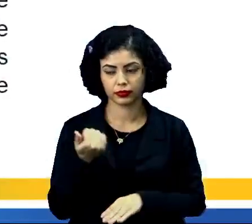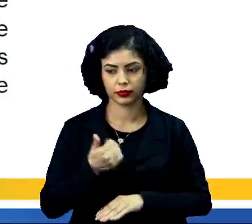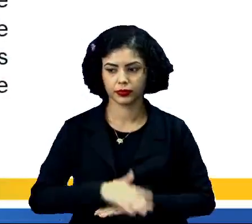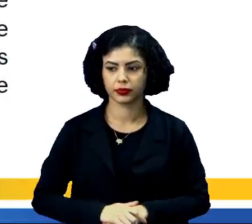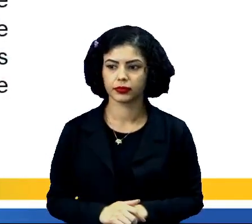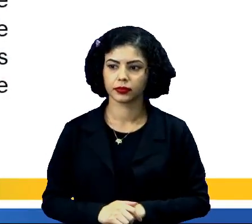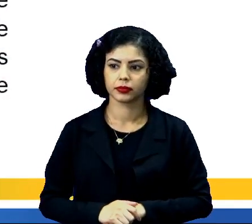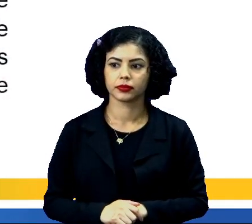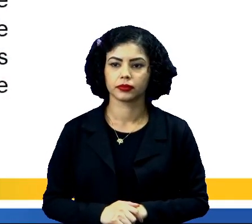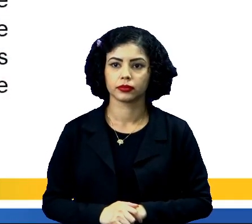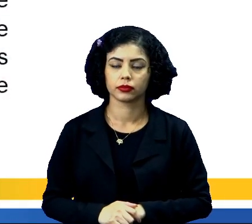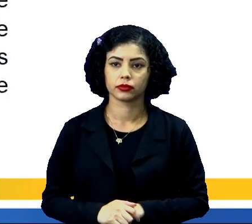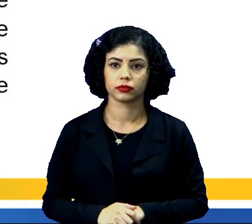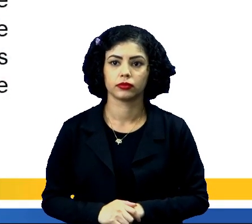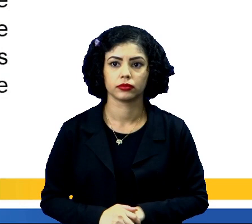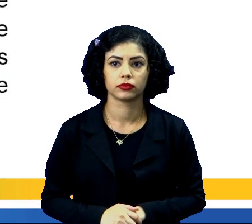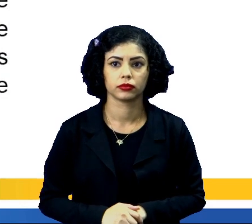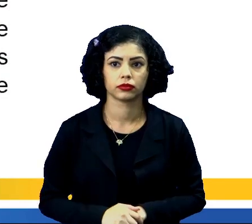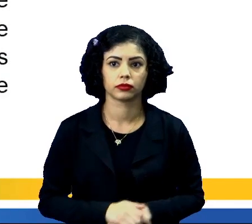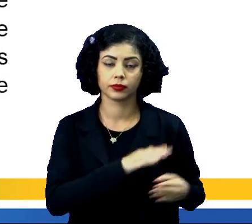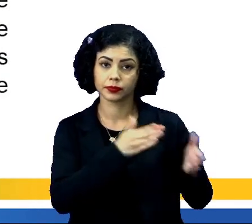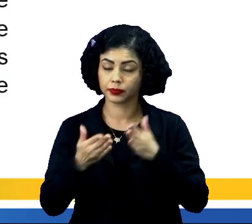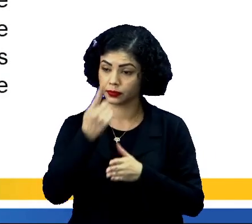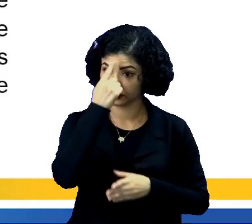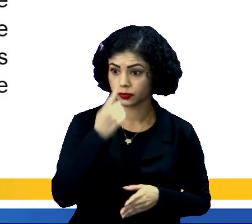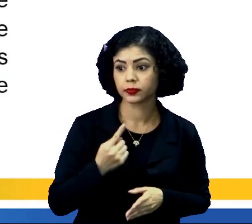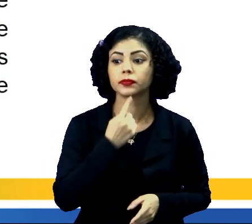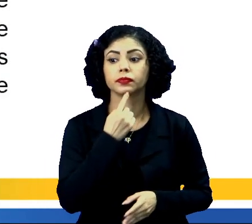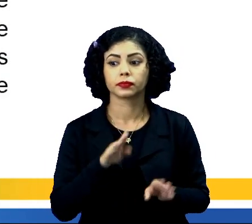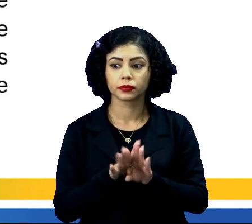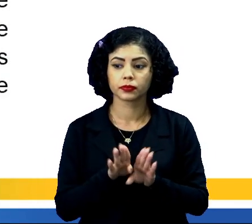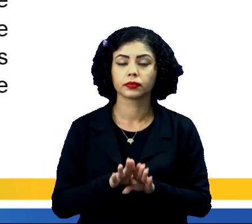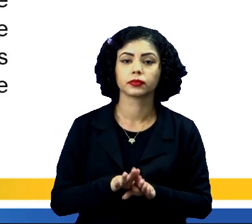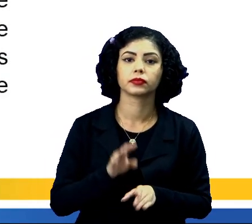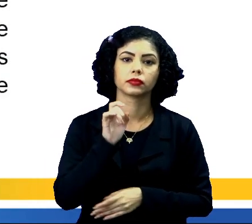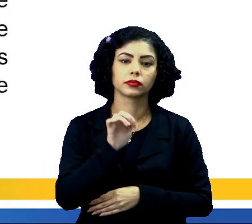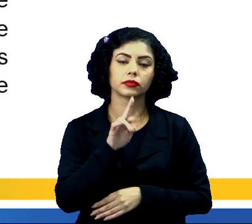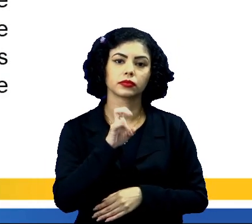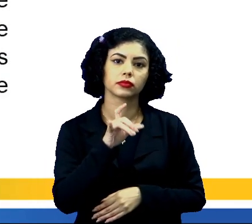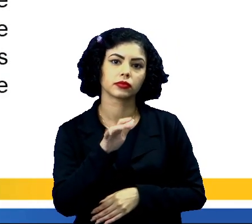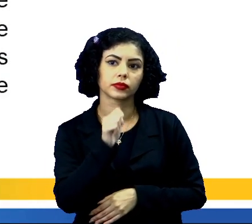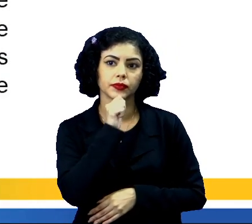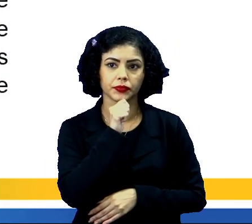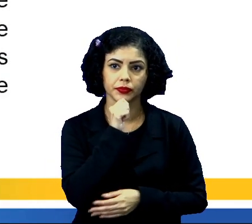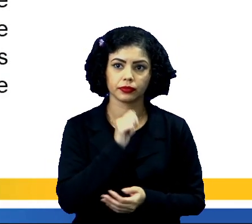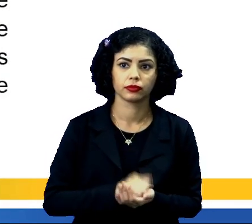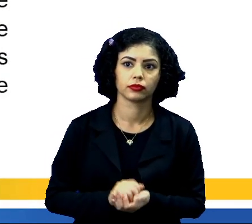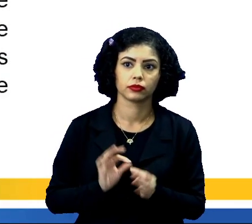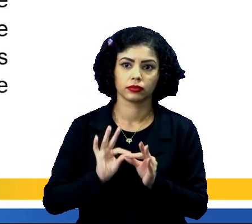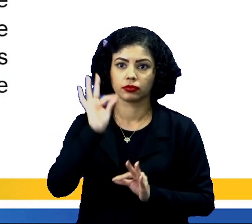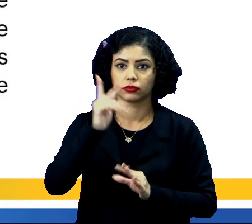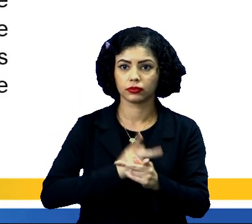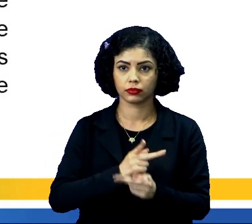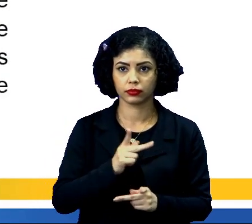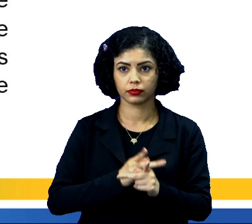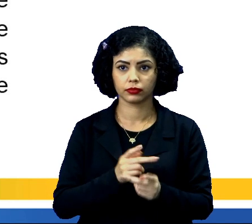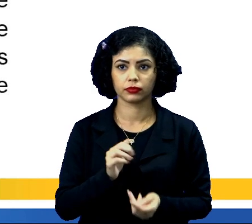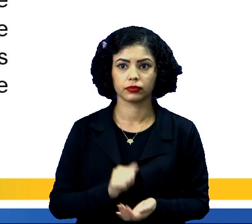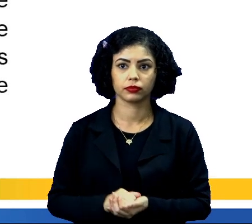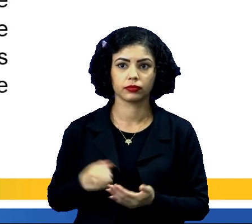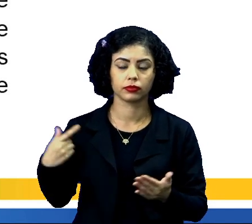né? Então, a partir das imagens de satélites também é possível promover medidas de planejamento